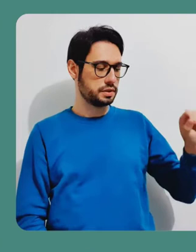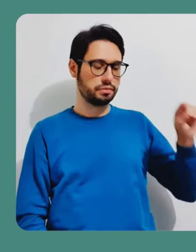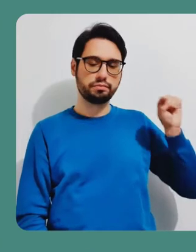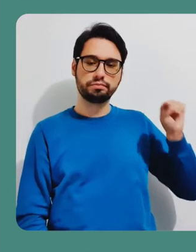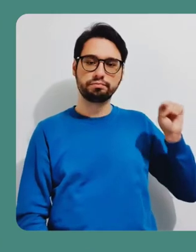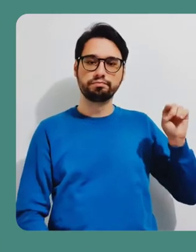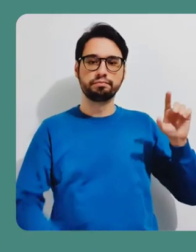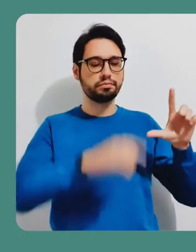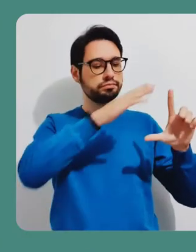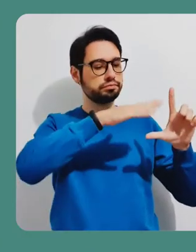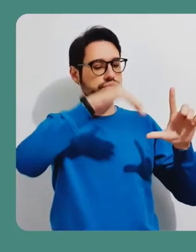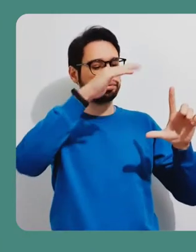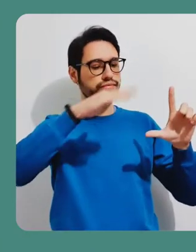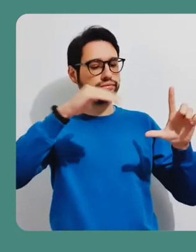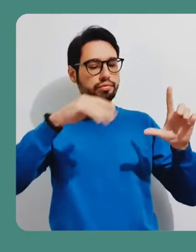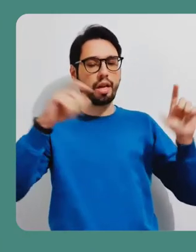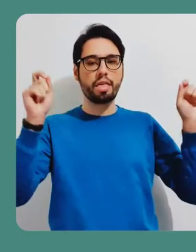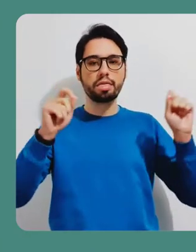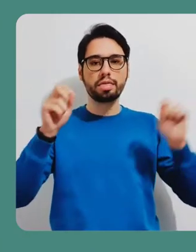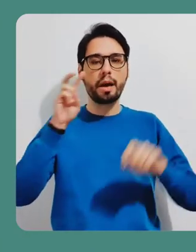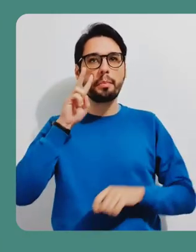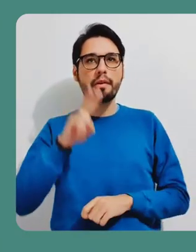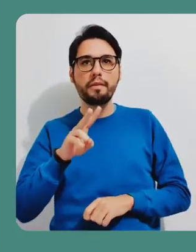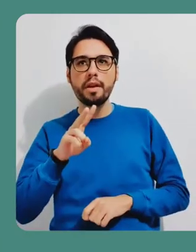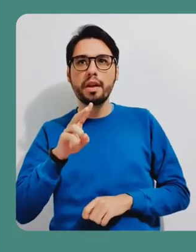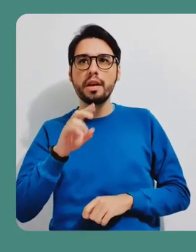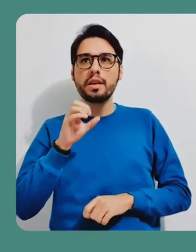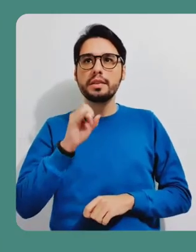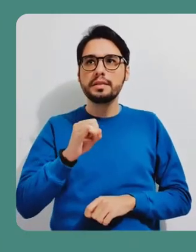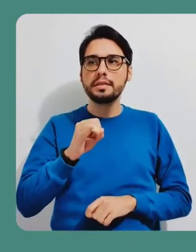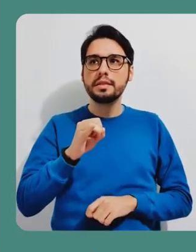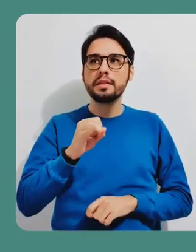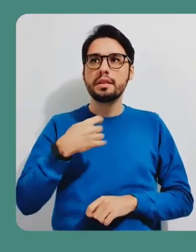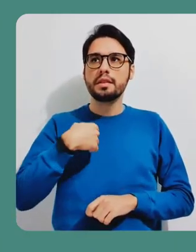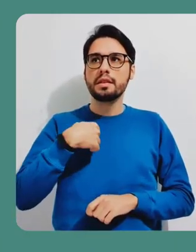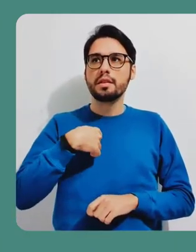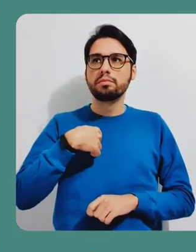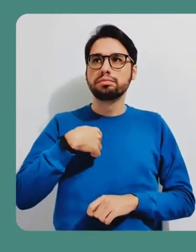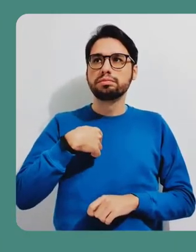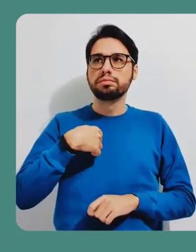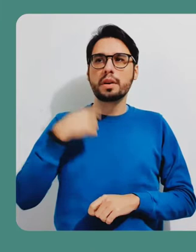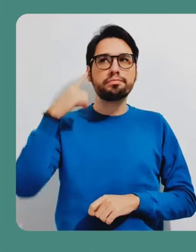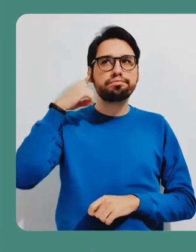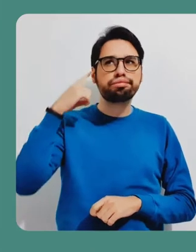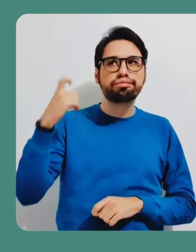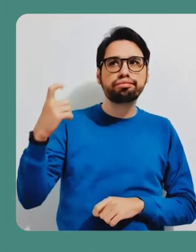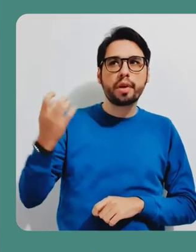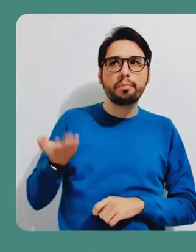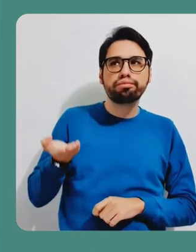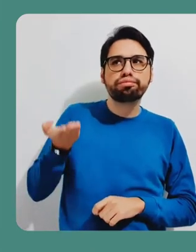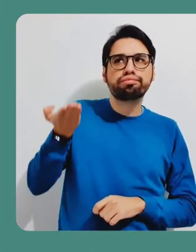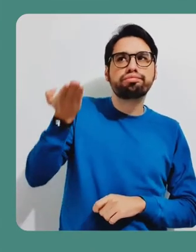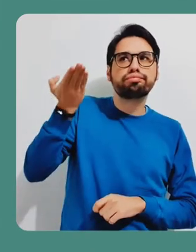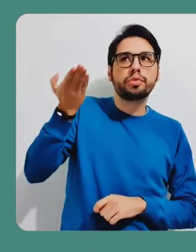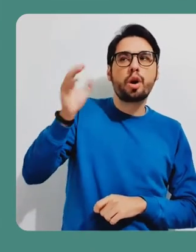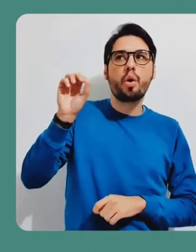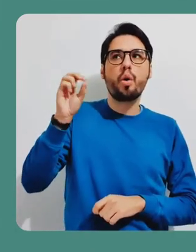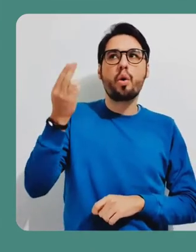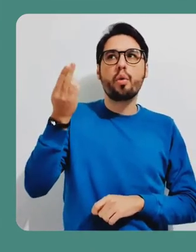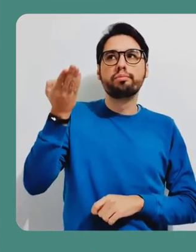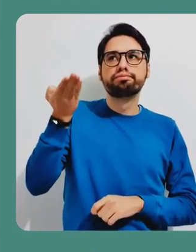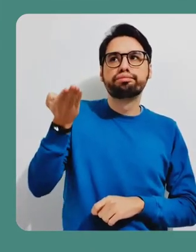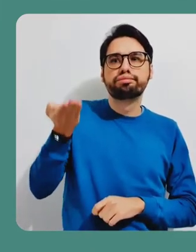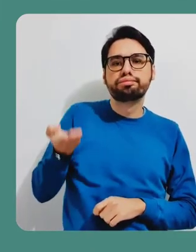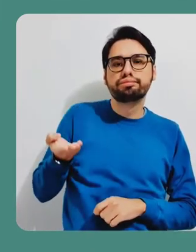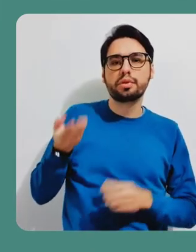se o som está baixo demais ou alto demais a gente não pode confiar nos nossos ouvidos dependendo da